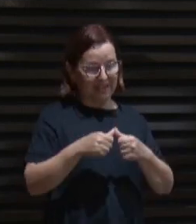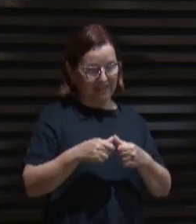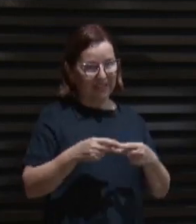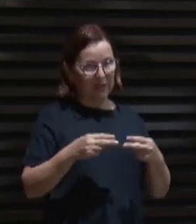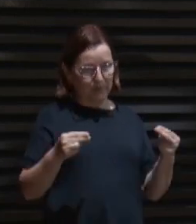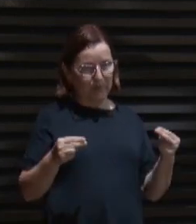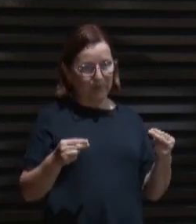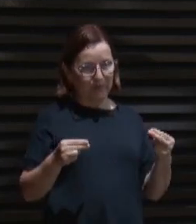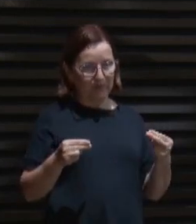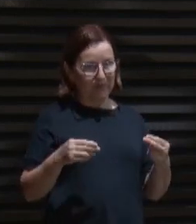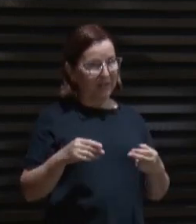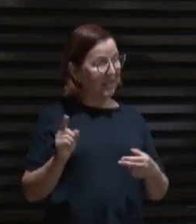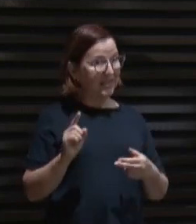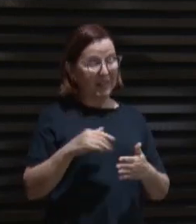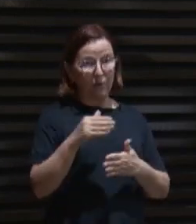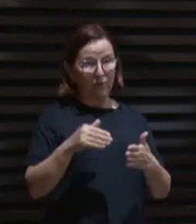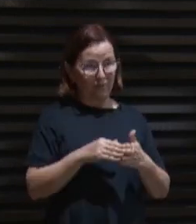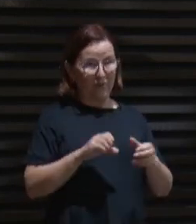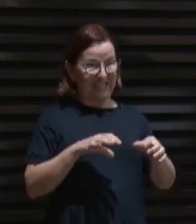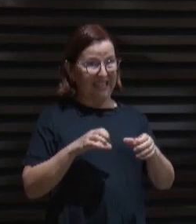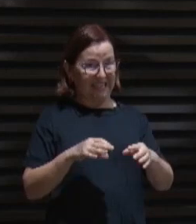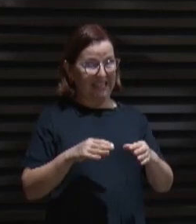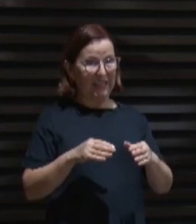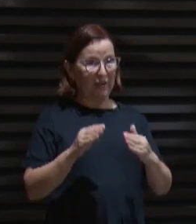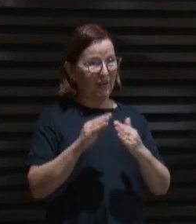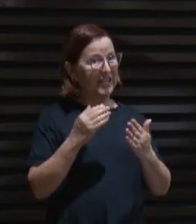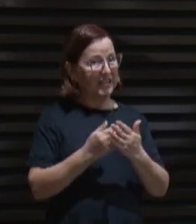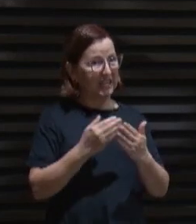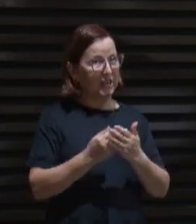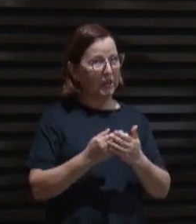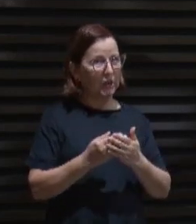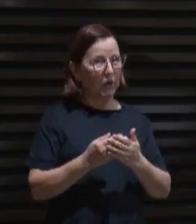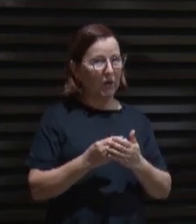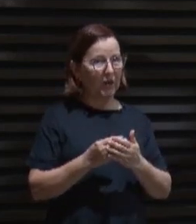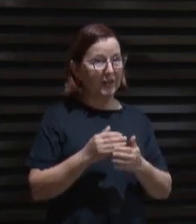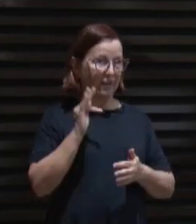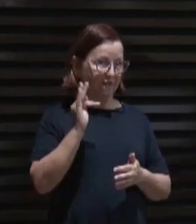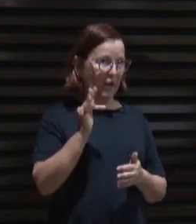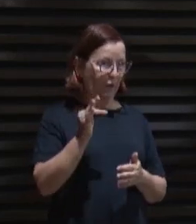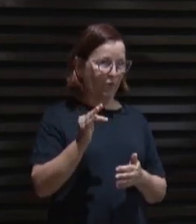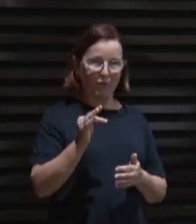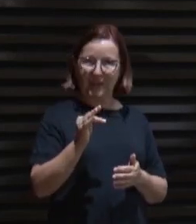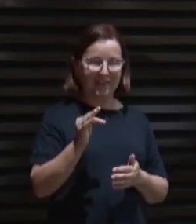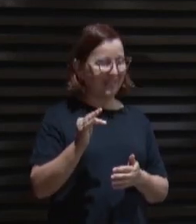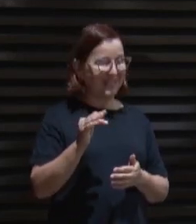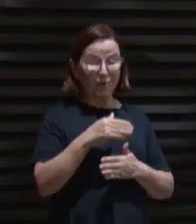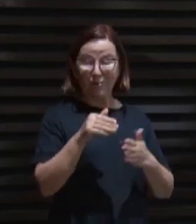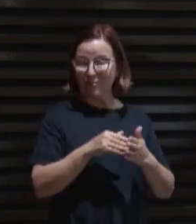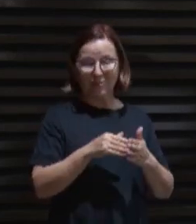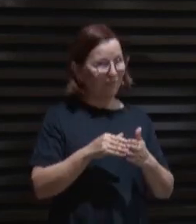dão, sem nenhuma avaliação dos fatos. Isso é problemático.